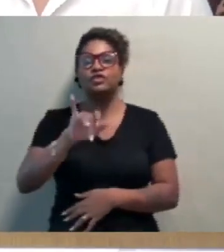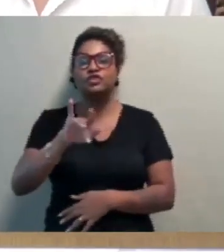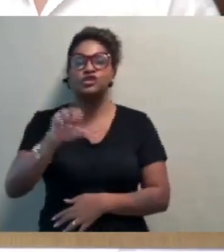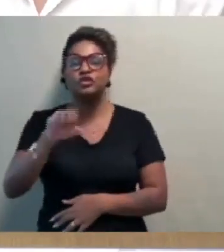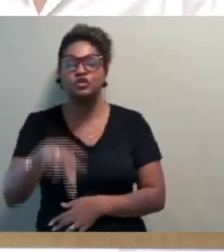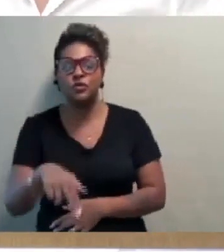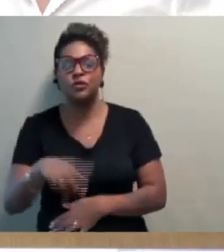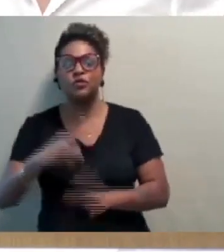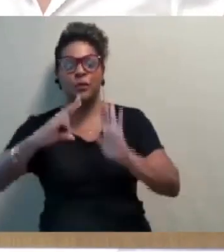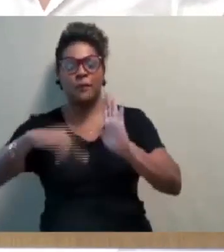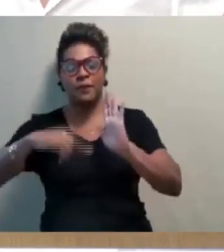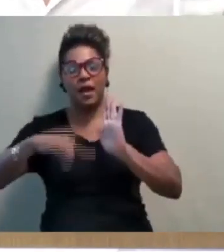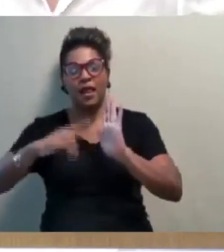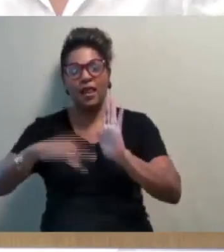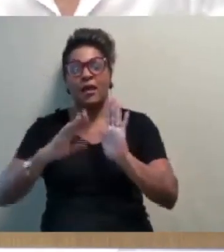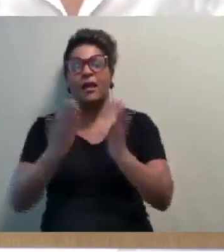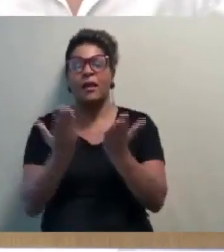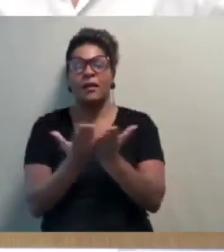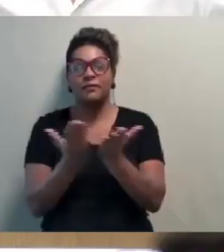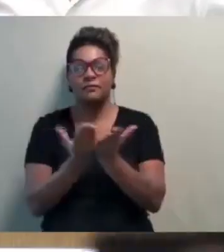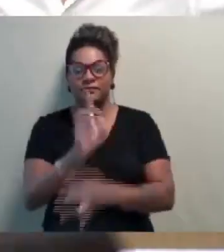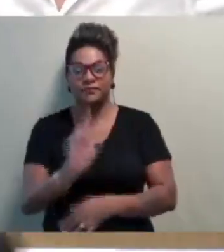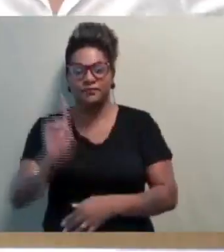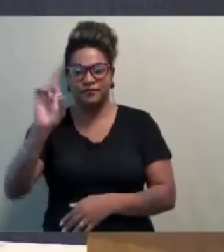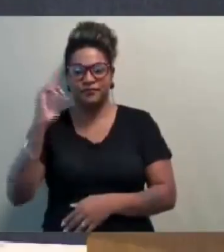um versículo das Sagradas Escrituras.